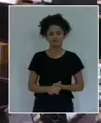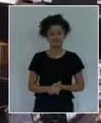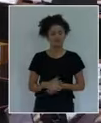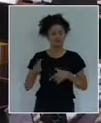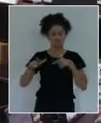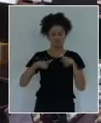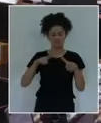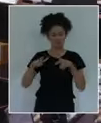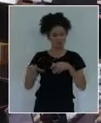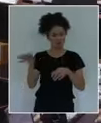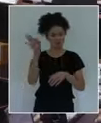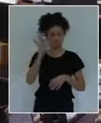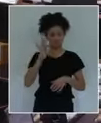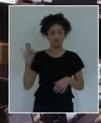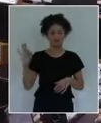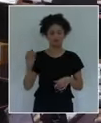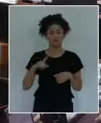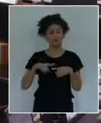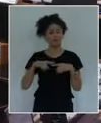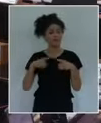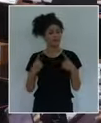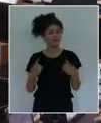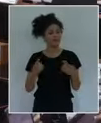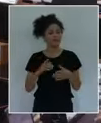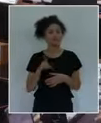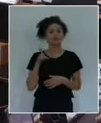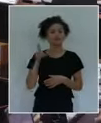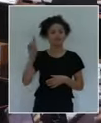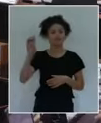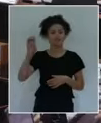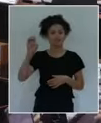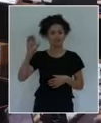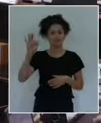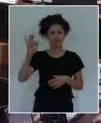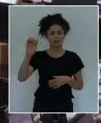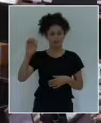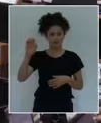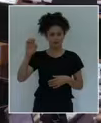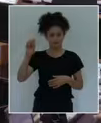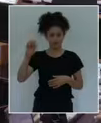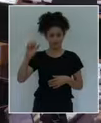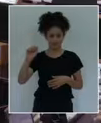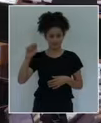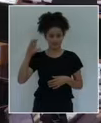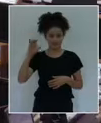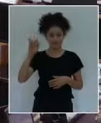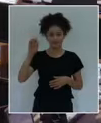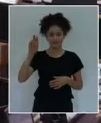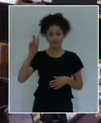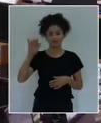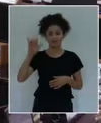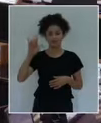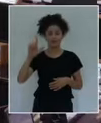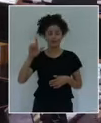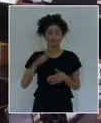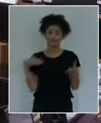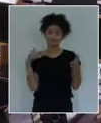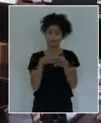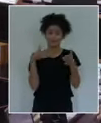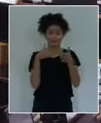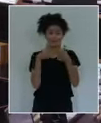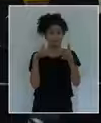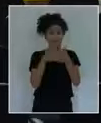excelente, mas a Defesa Civil não segura a água do rio, né, Cícero? Não tem jeito. O que vem tem que